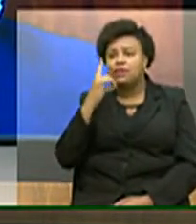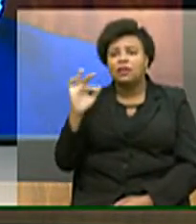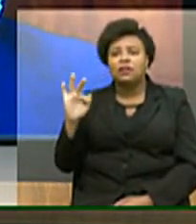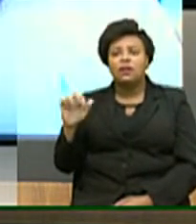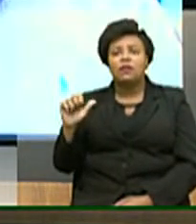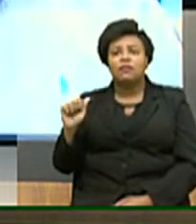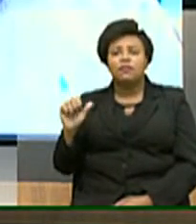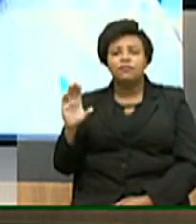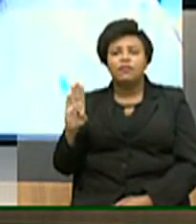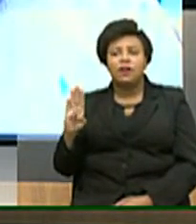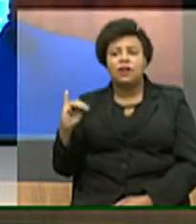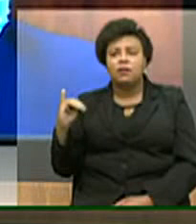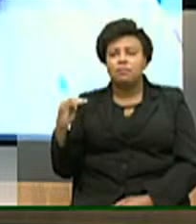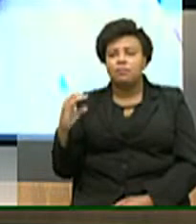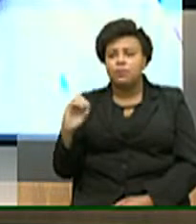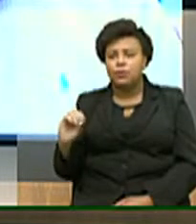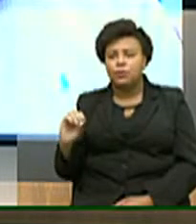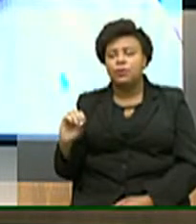Fábio Branco.